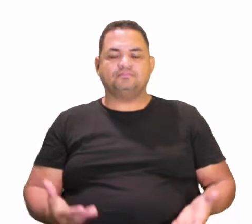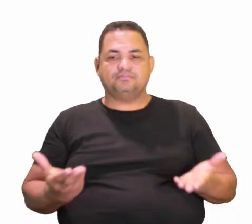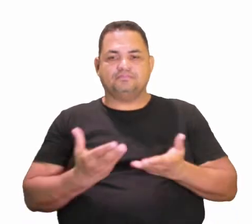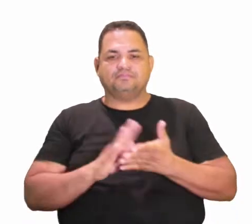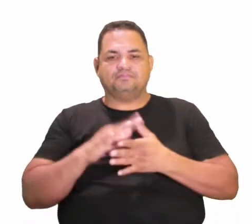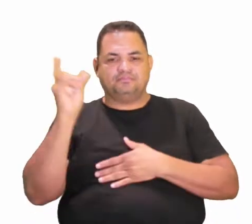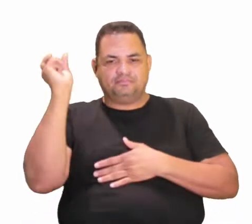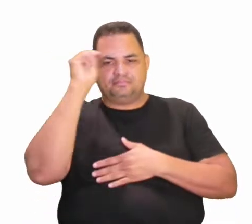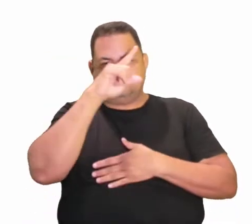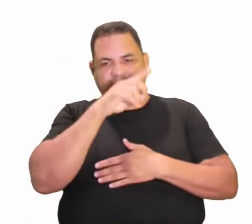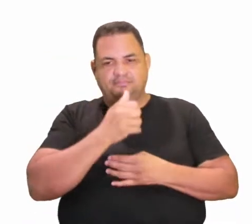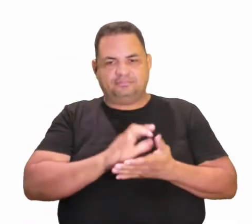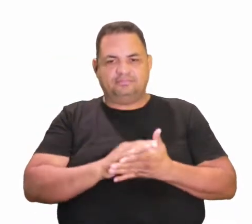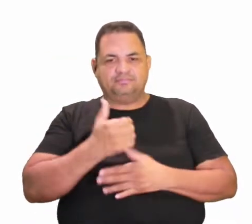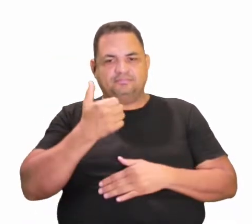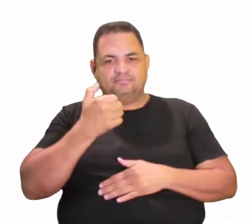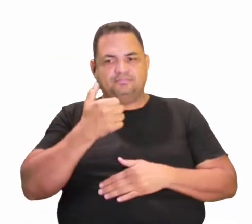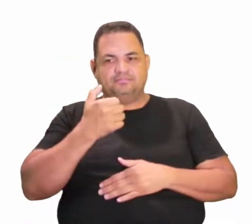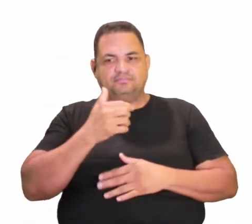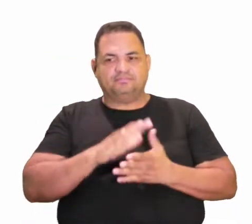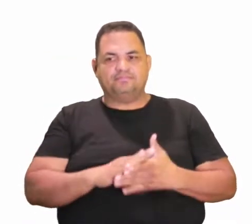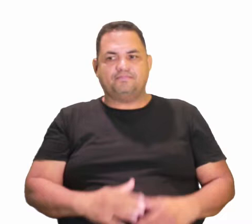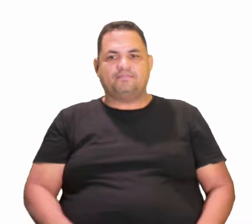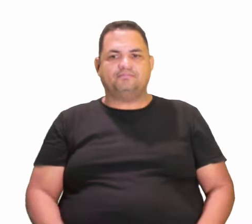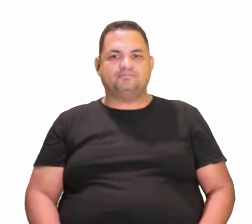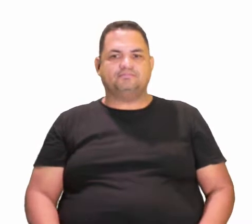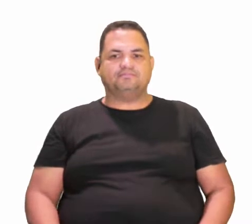aqui na minha canetinha.